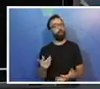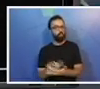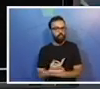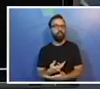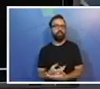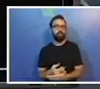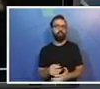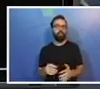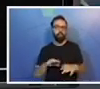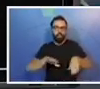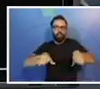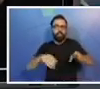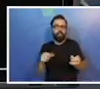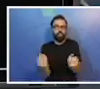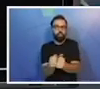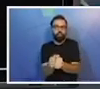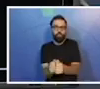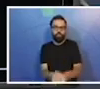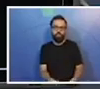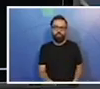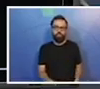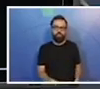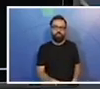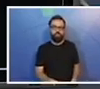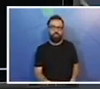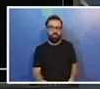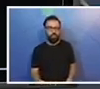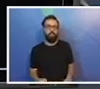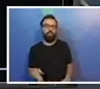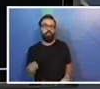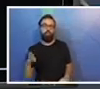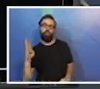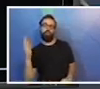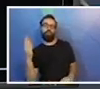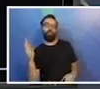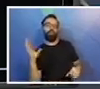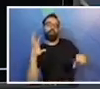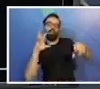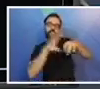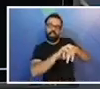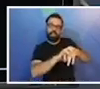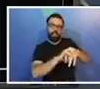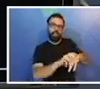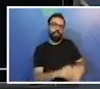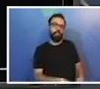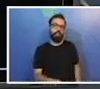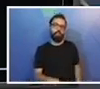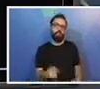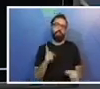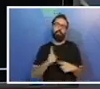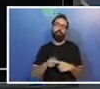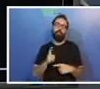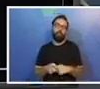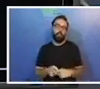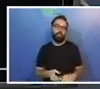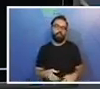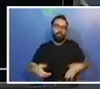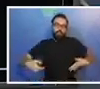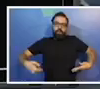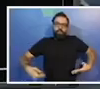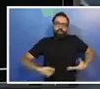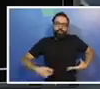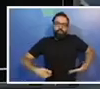tubarões? Não. Eles estão atacando porque, hipótese, ou eles estão com muita fome e não